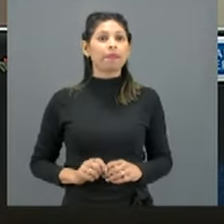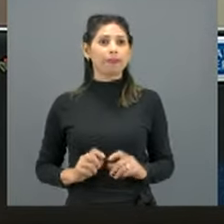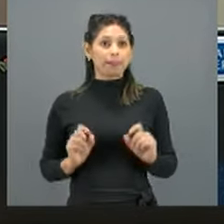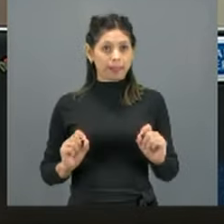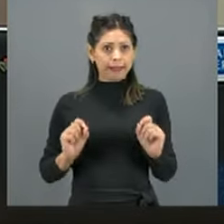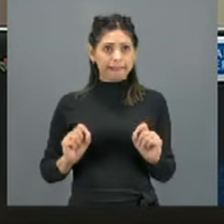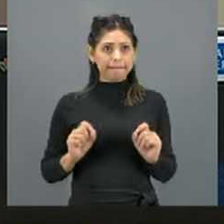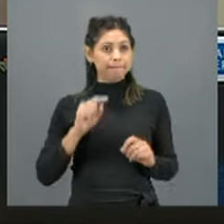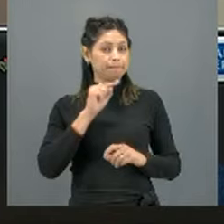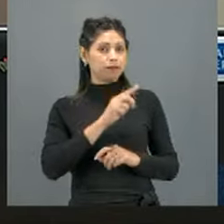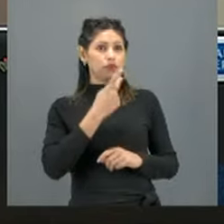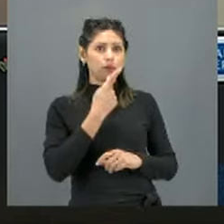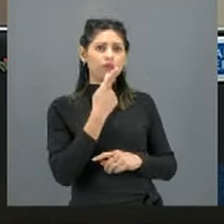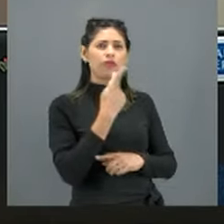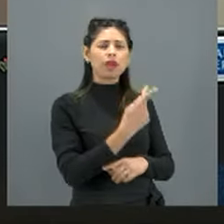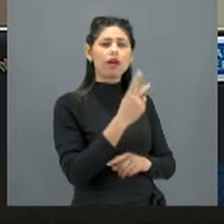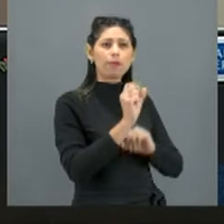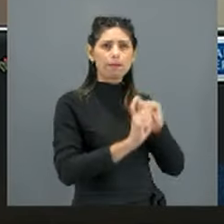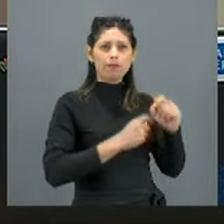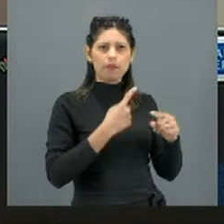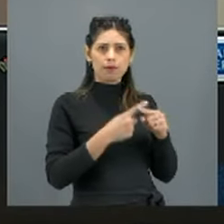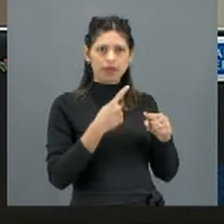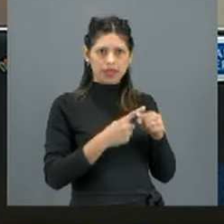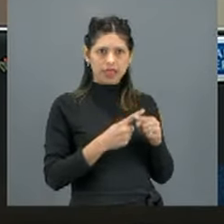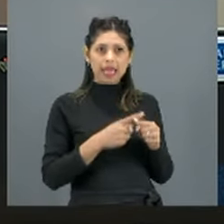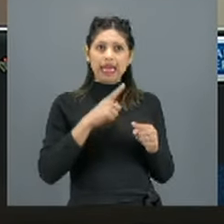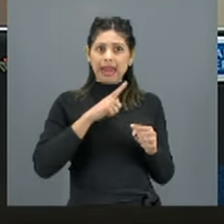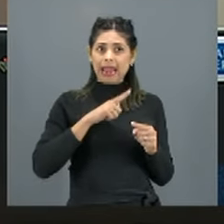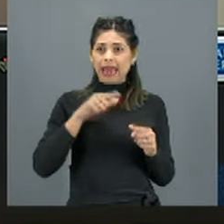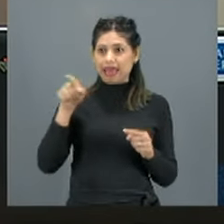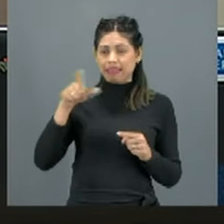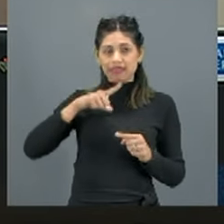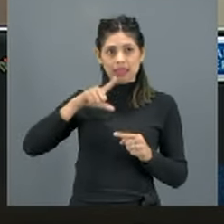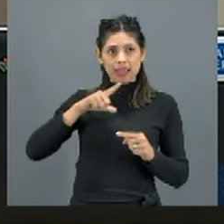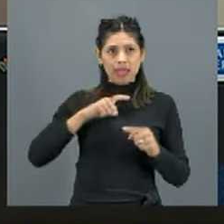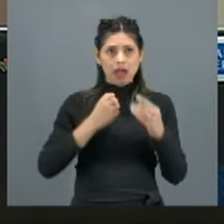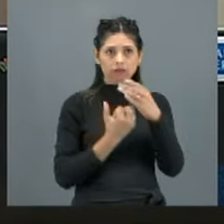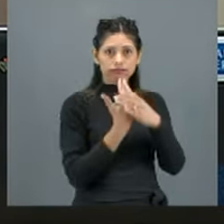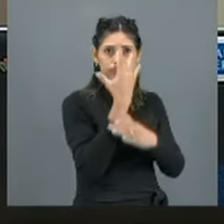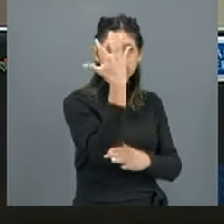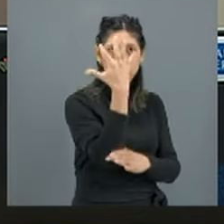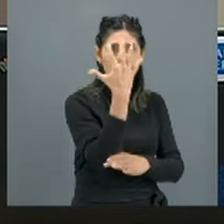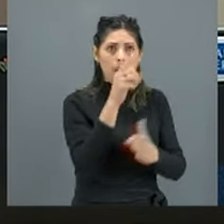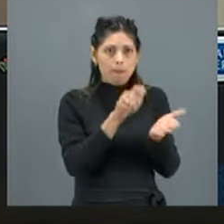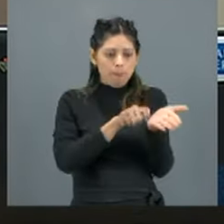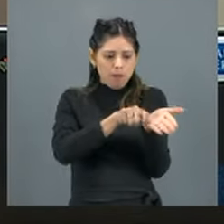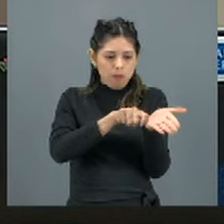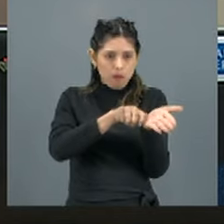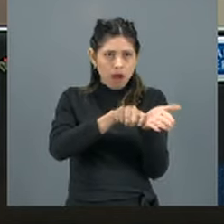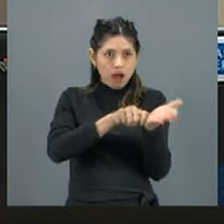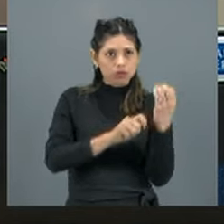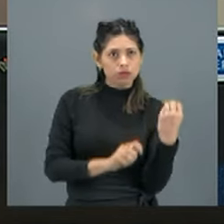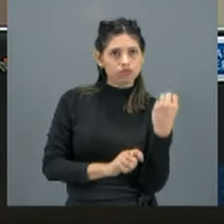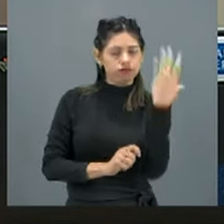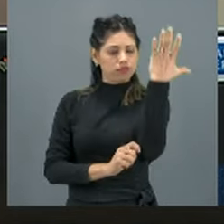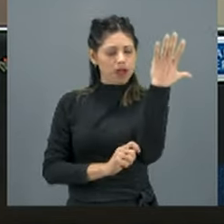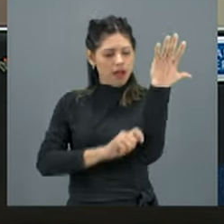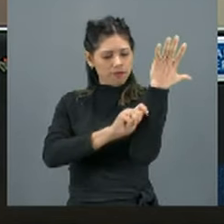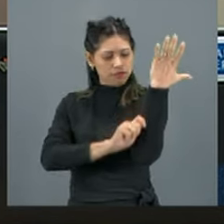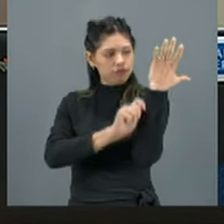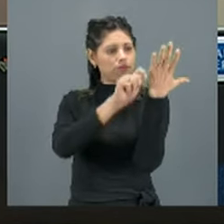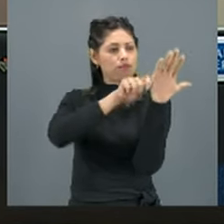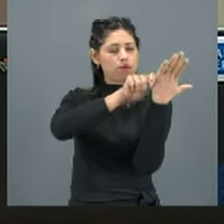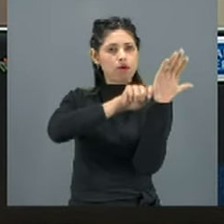ouviu, ele lá é borracha e castanha. Se ele é castanha para tirar, é uma loucura. O preço,